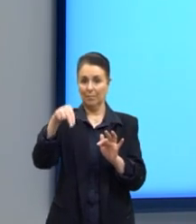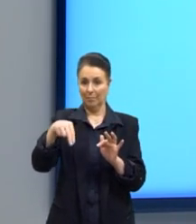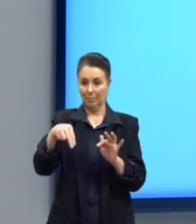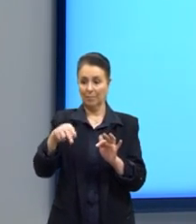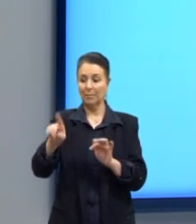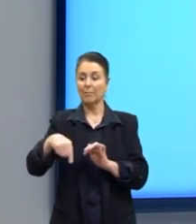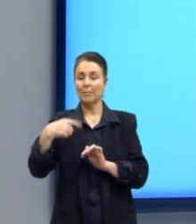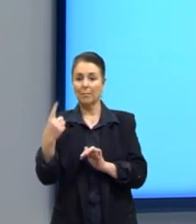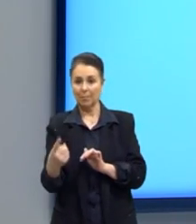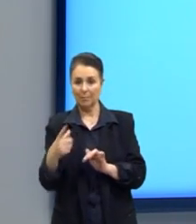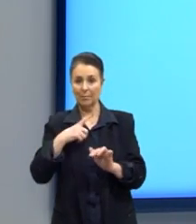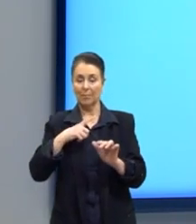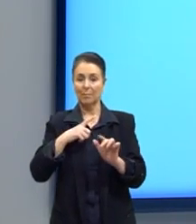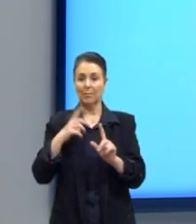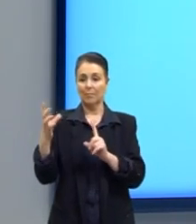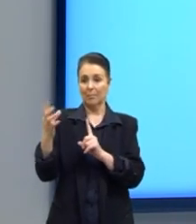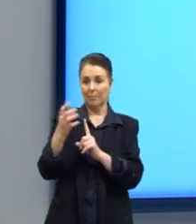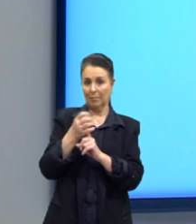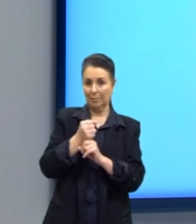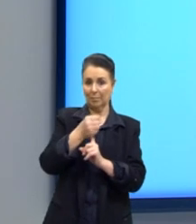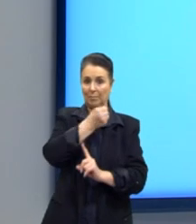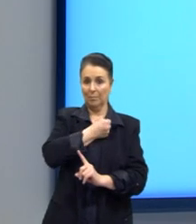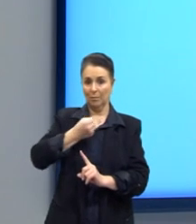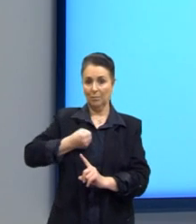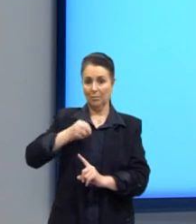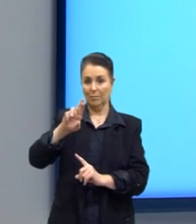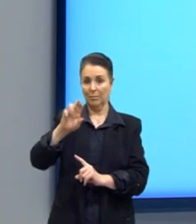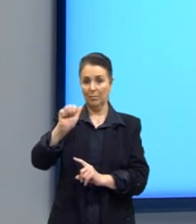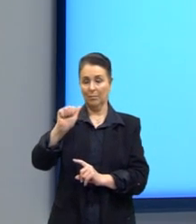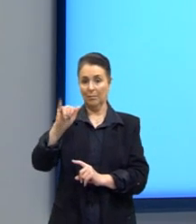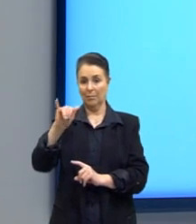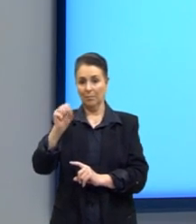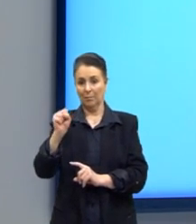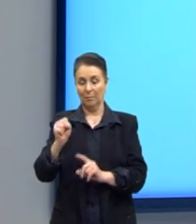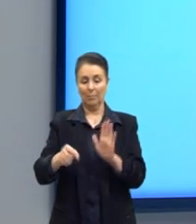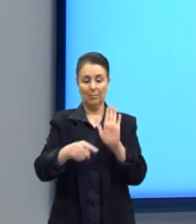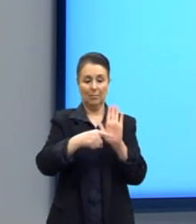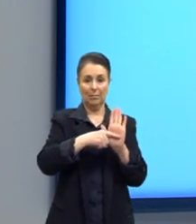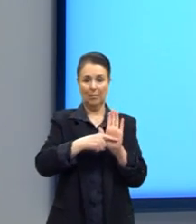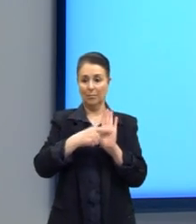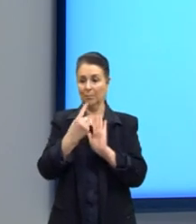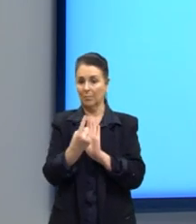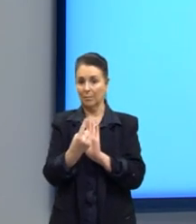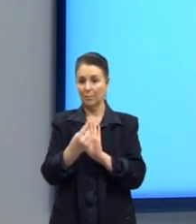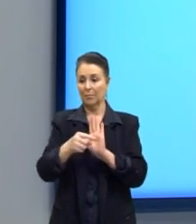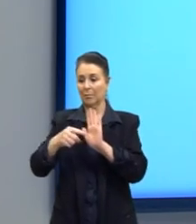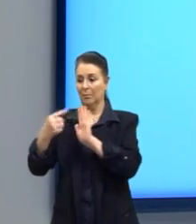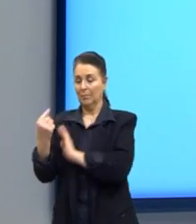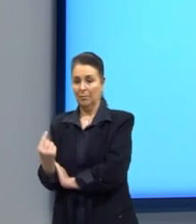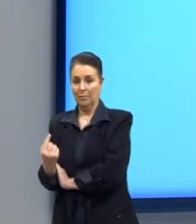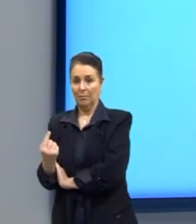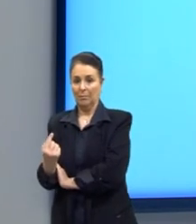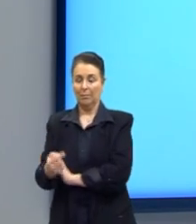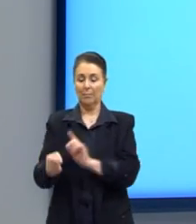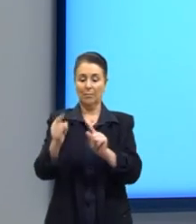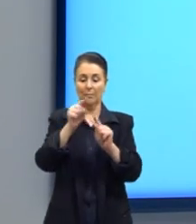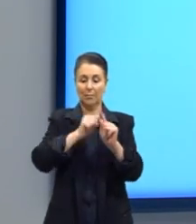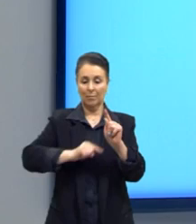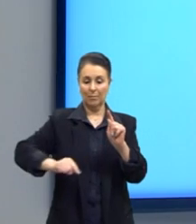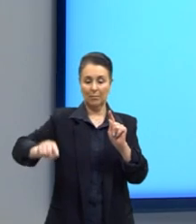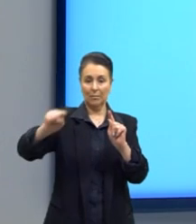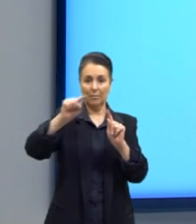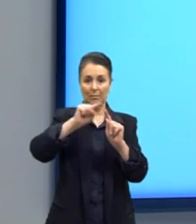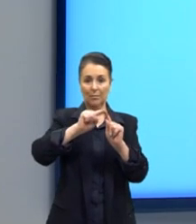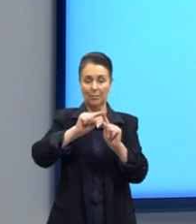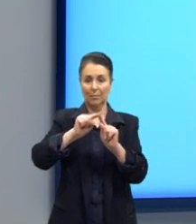cosseno possui imagem nos números reais entre o -1 e 1 no nosso ciclo trigonométrico